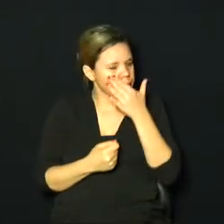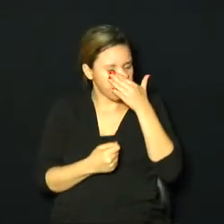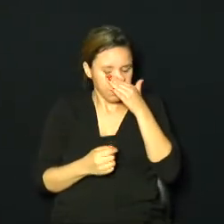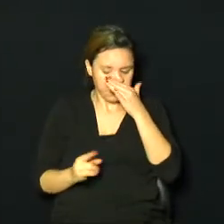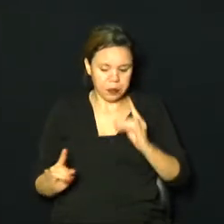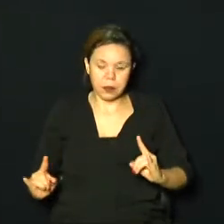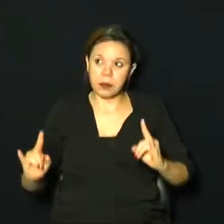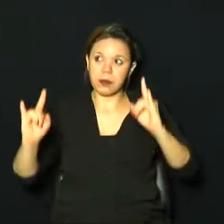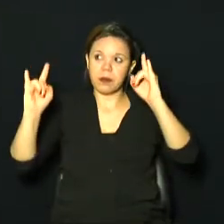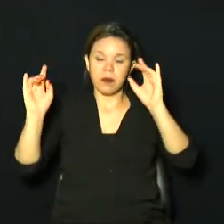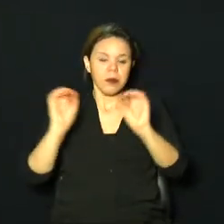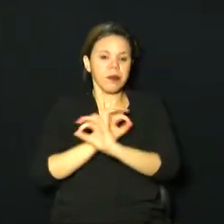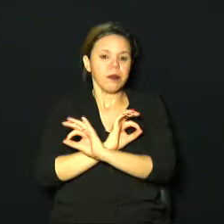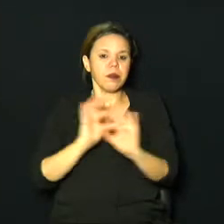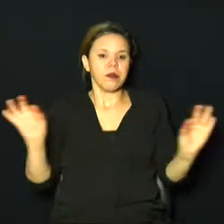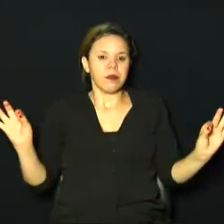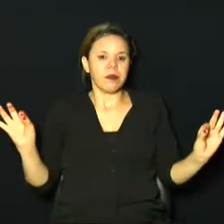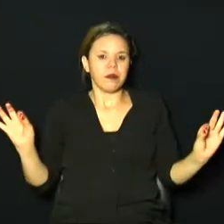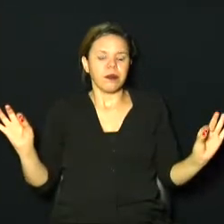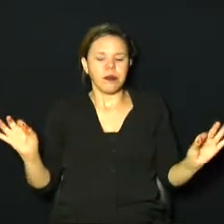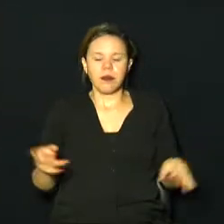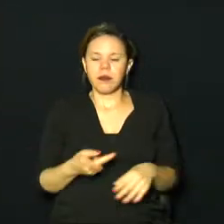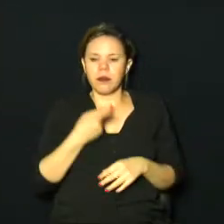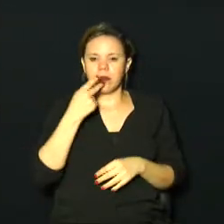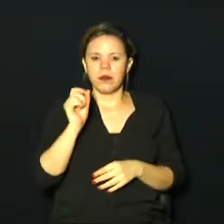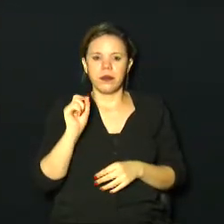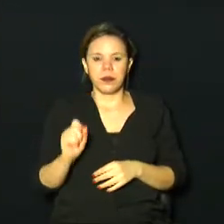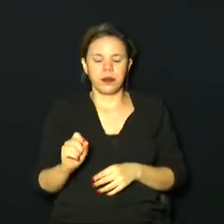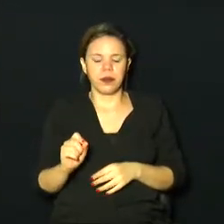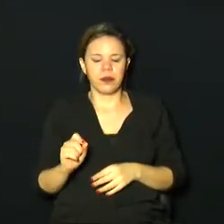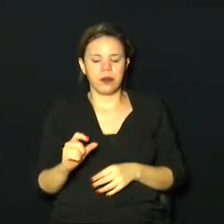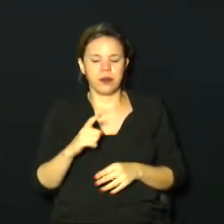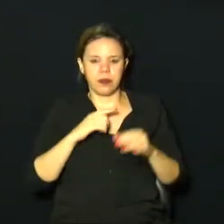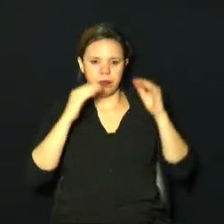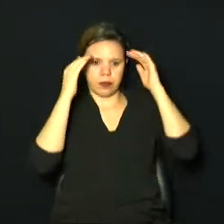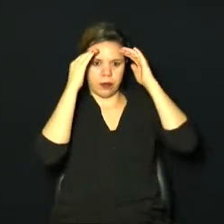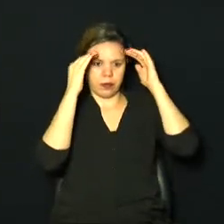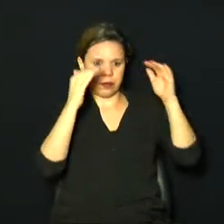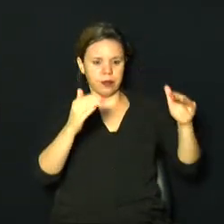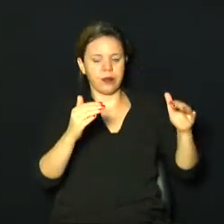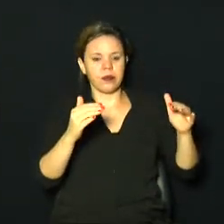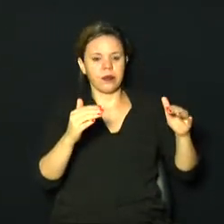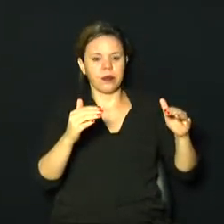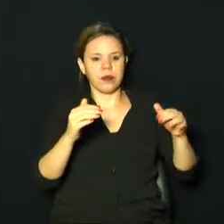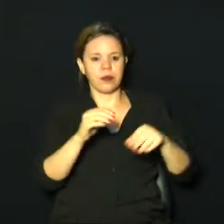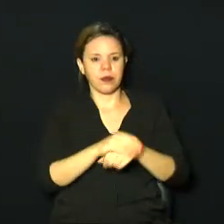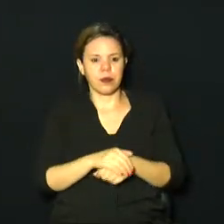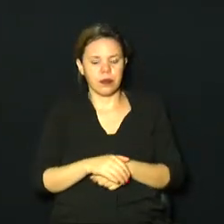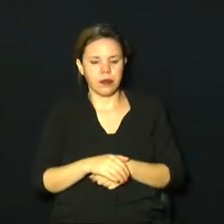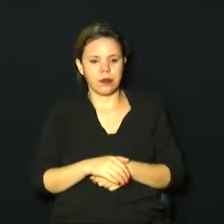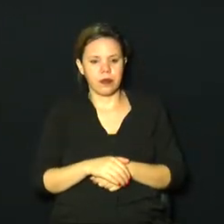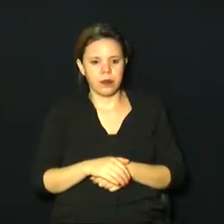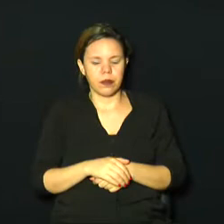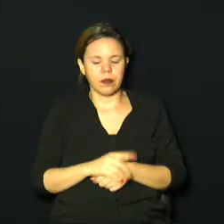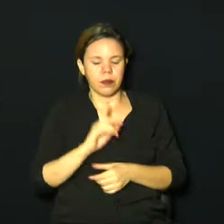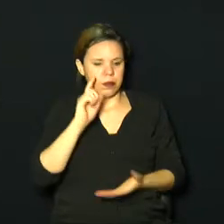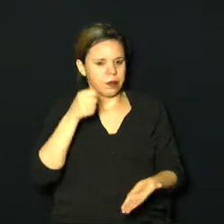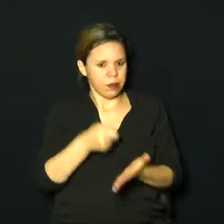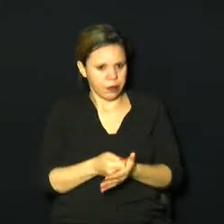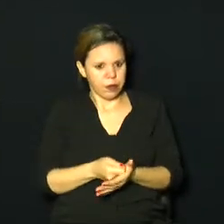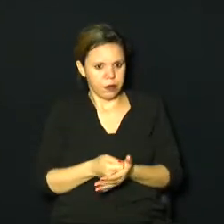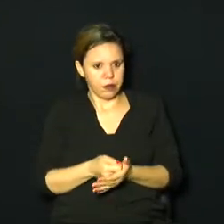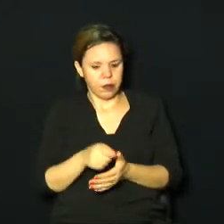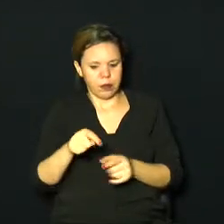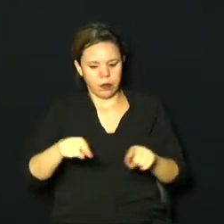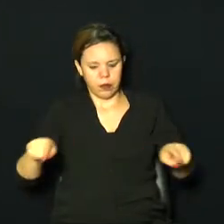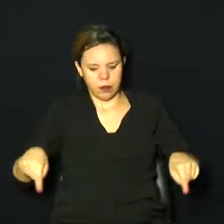nenhuma estrutura, para não dizer, então, que ela deveria cumprir o texto constitucional, o Estatuto da Cidade, de garantir que aquele